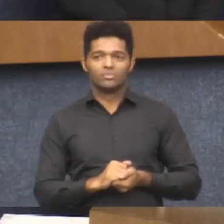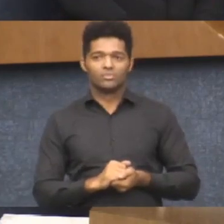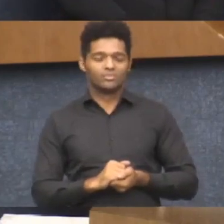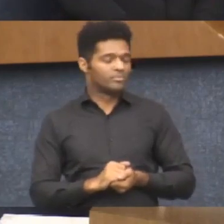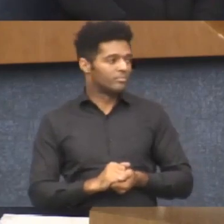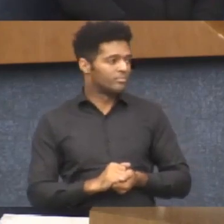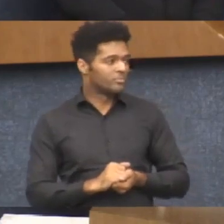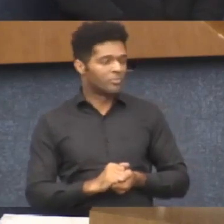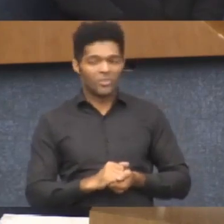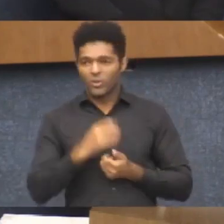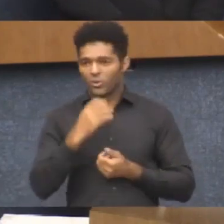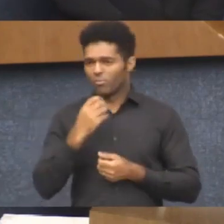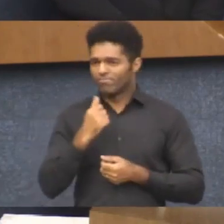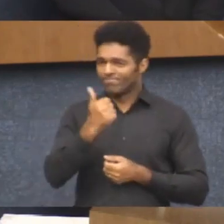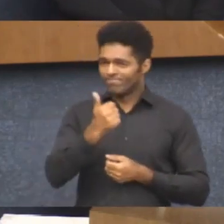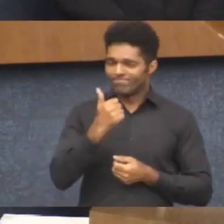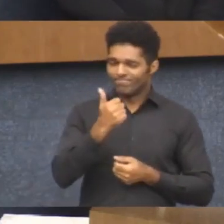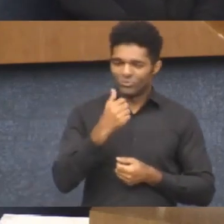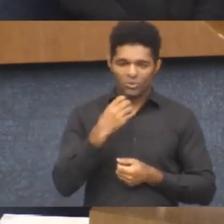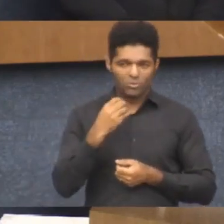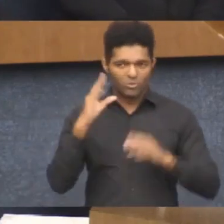Tá ótimo. Oi, boa noite.